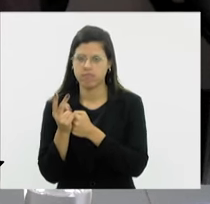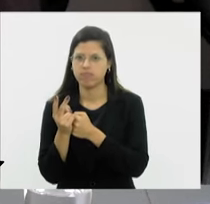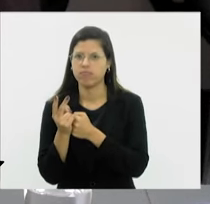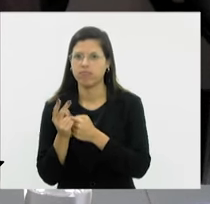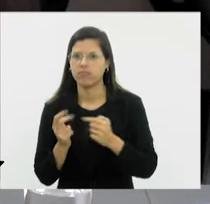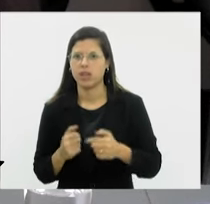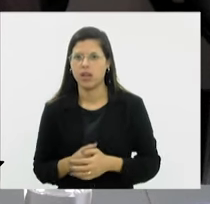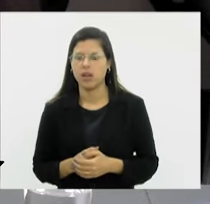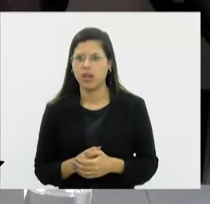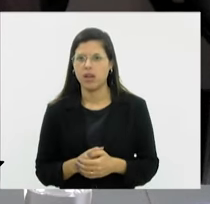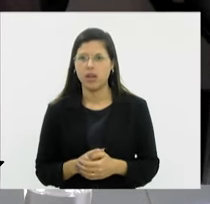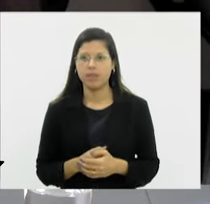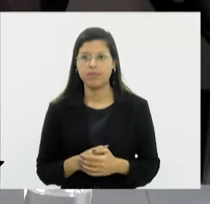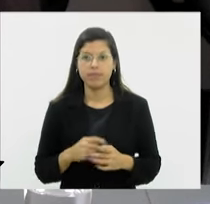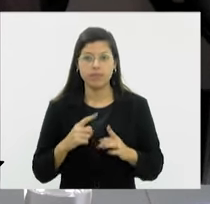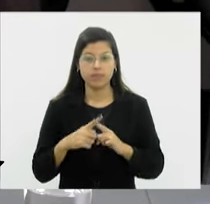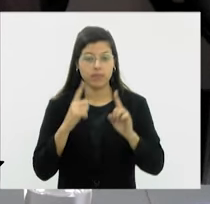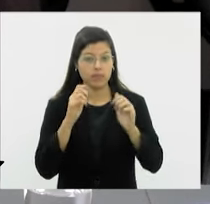esporte